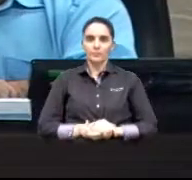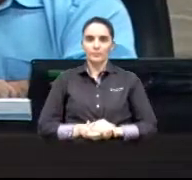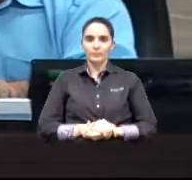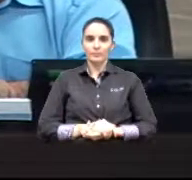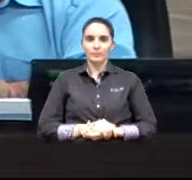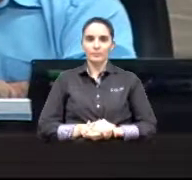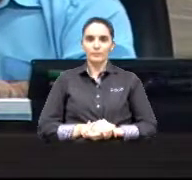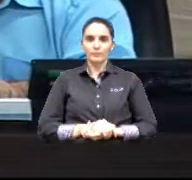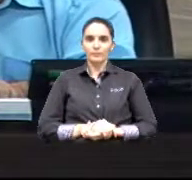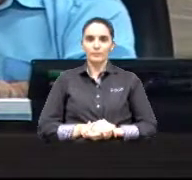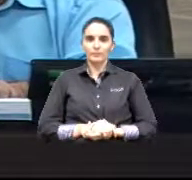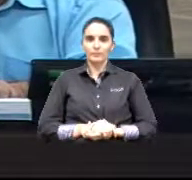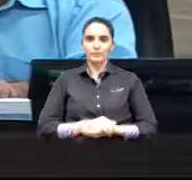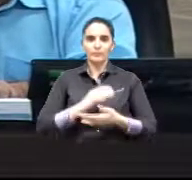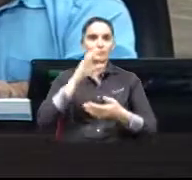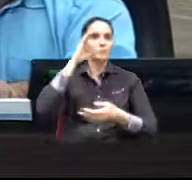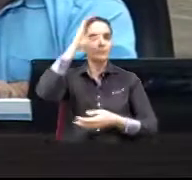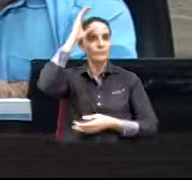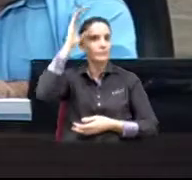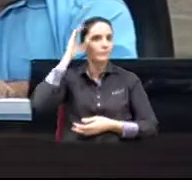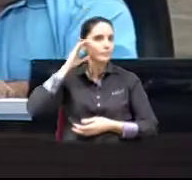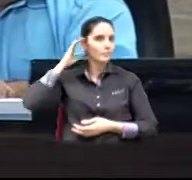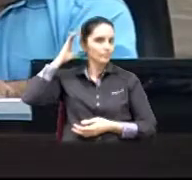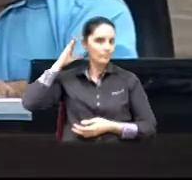A líder agora é Carolina Pontes.